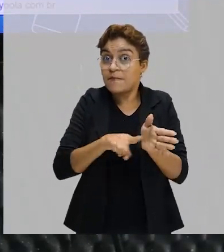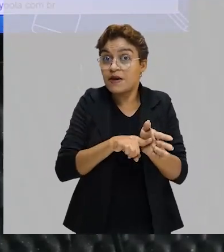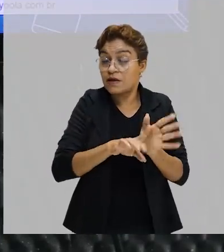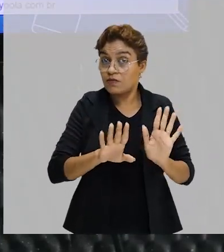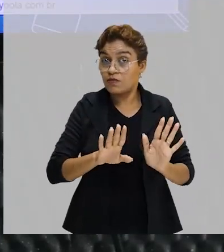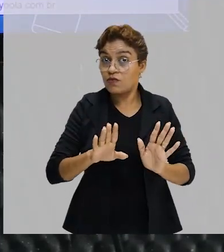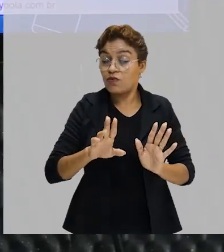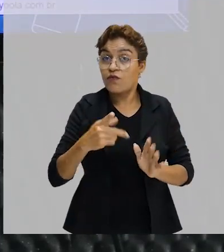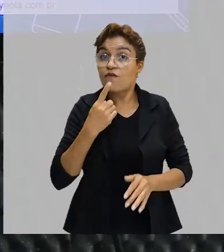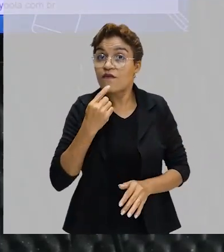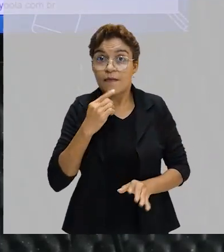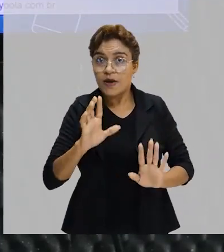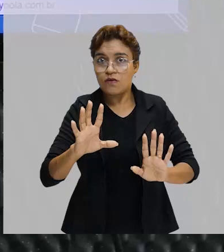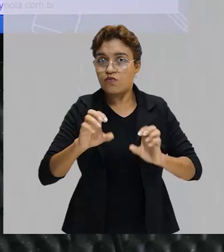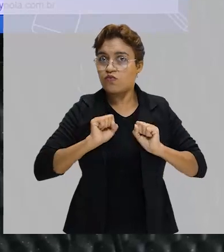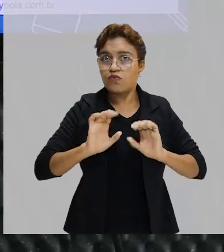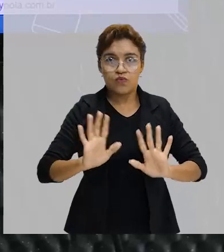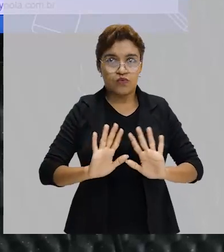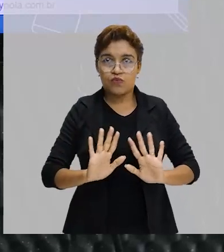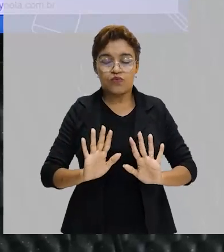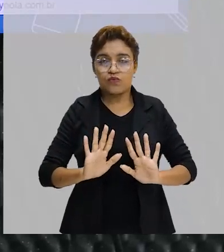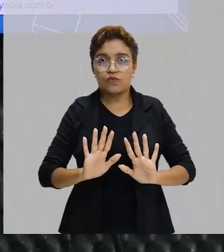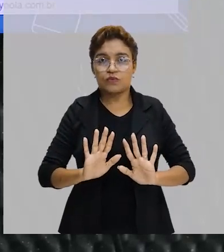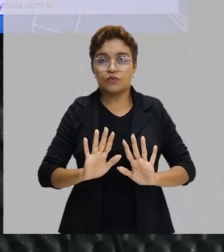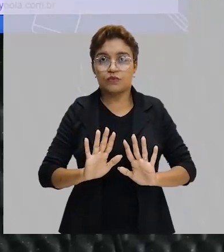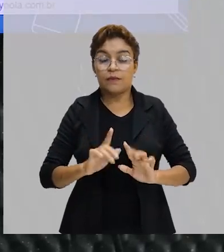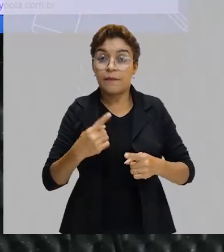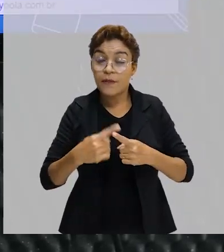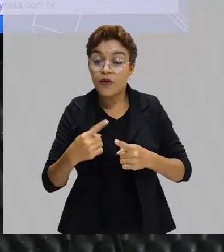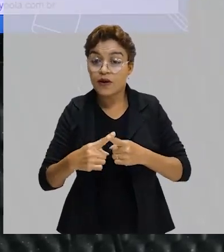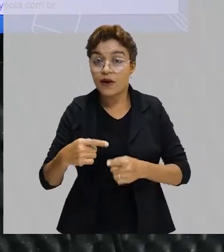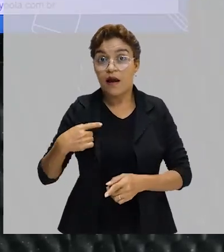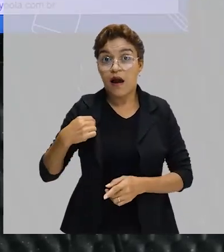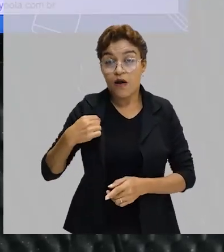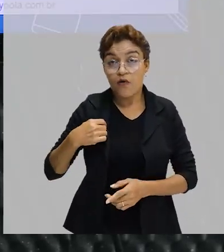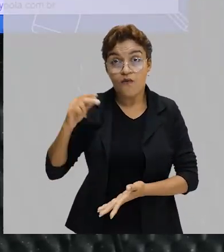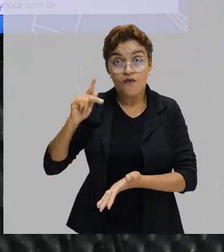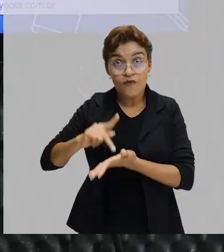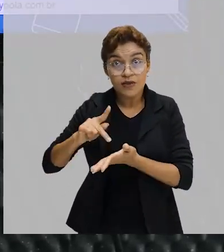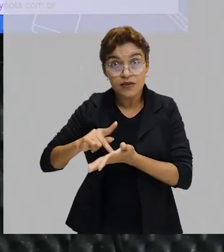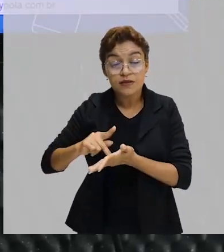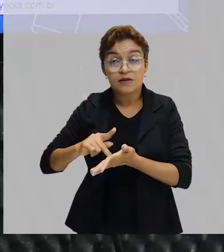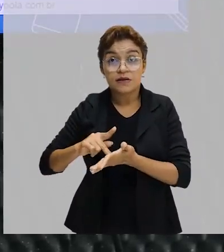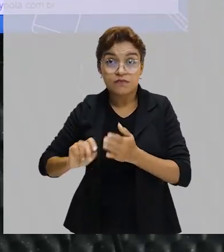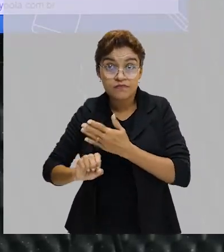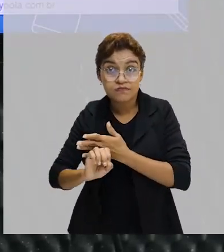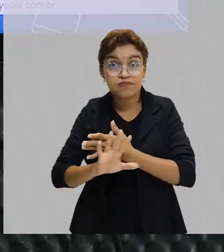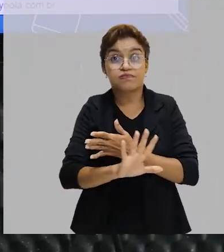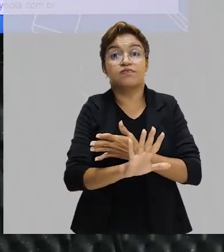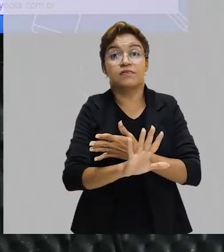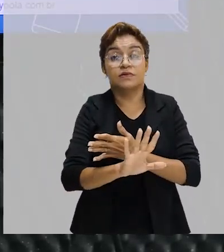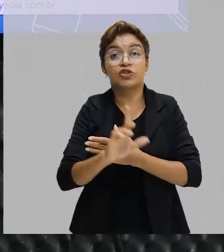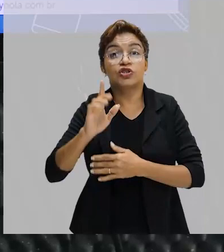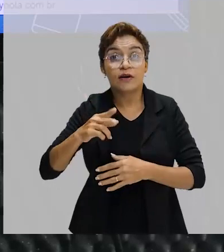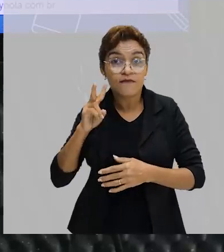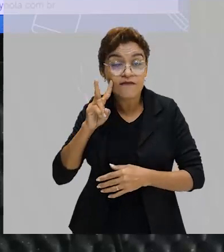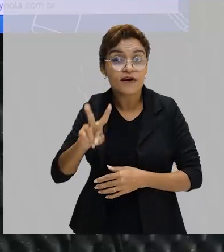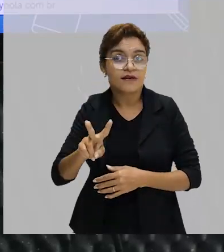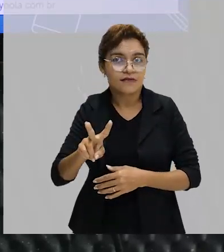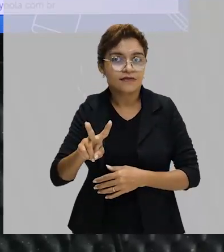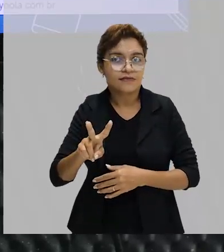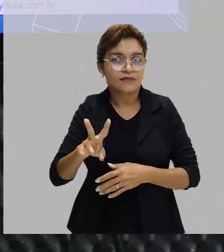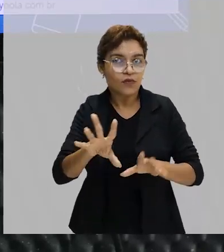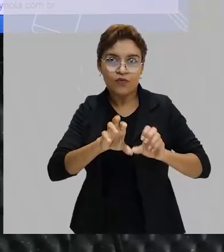é refletido. Então, como o vermelho ele é refletido, é o que a gente vai conseguir enxergar. Show de